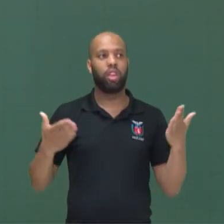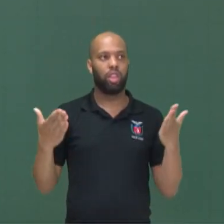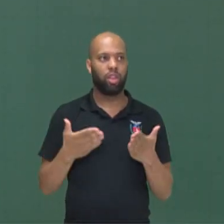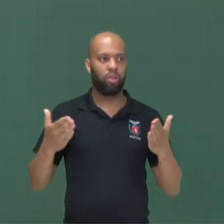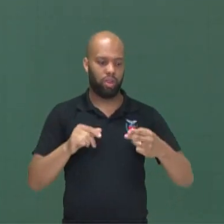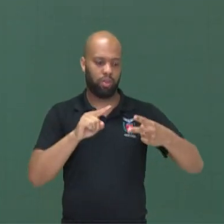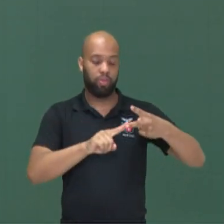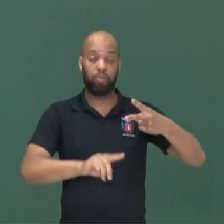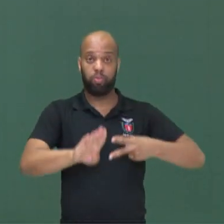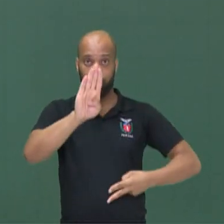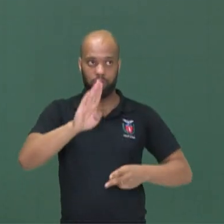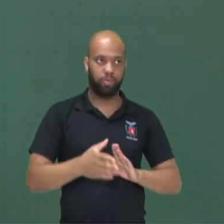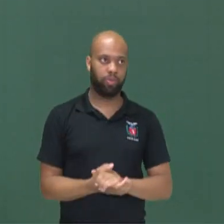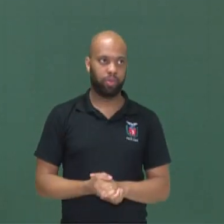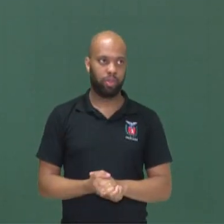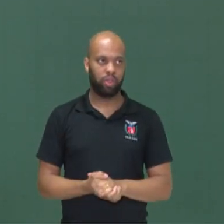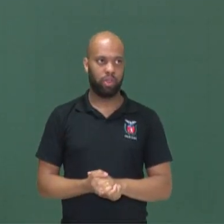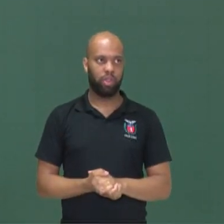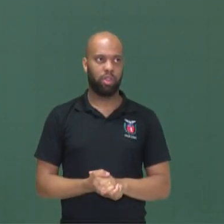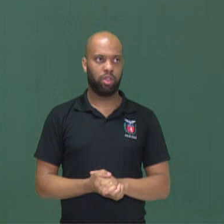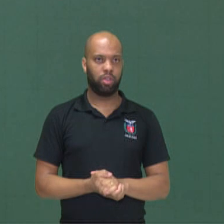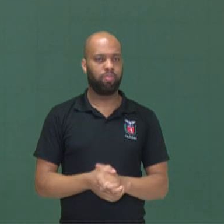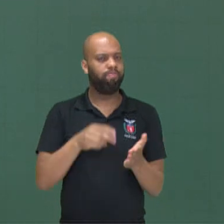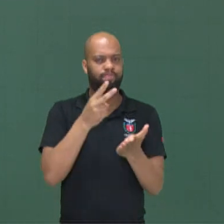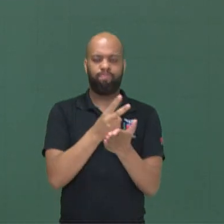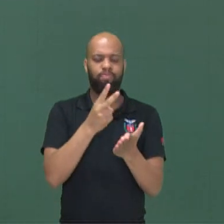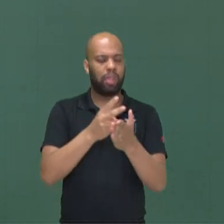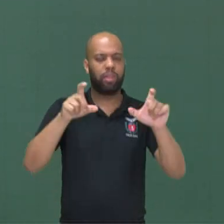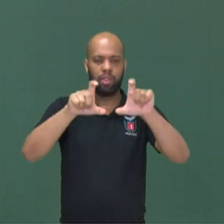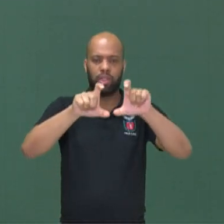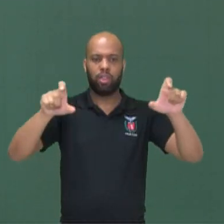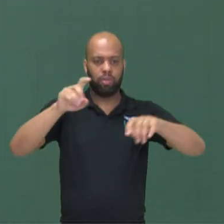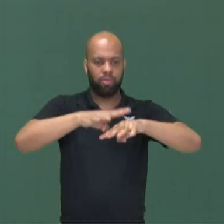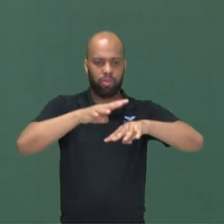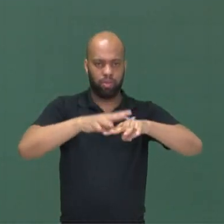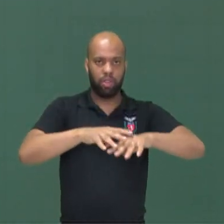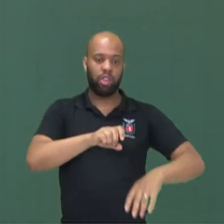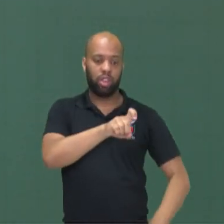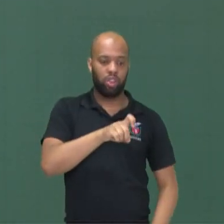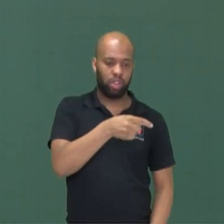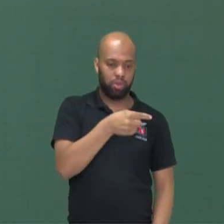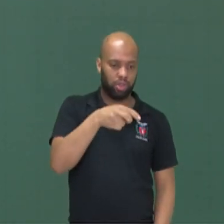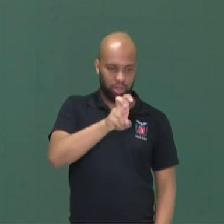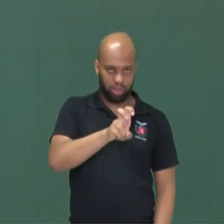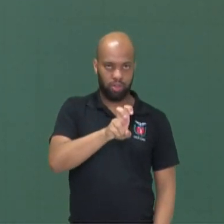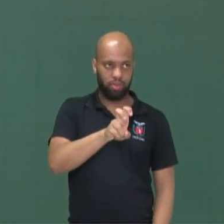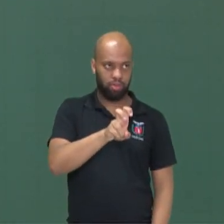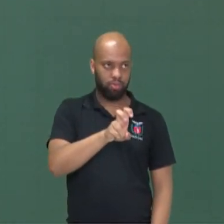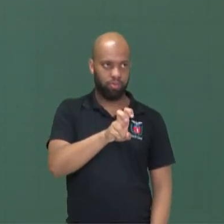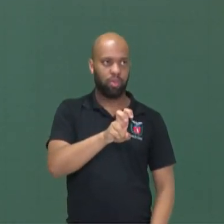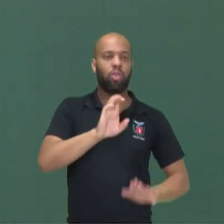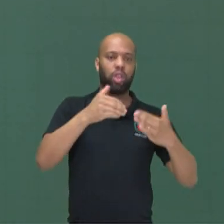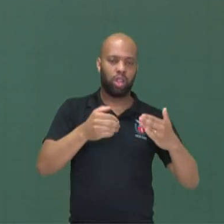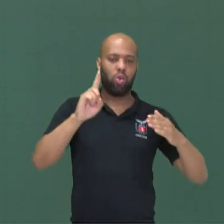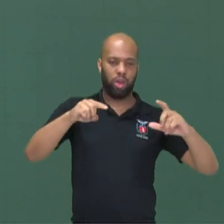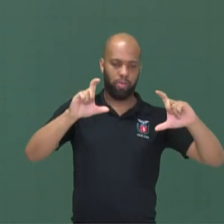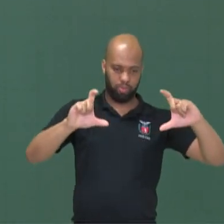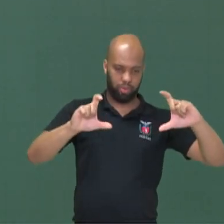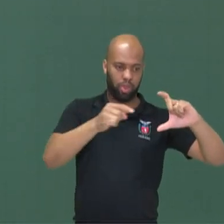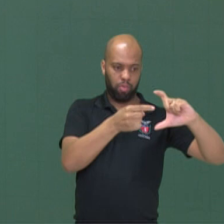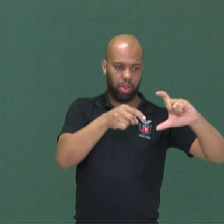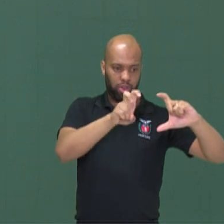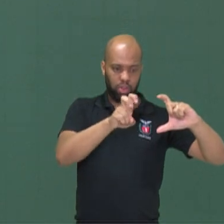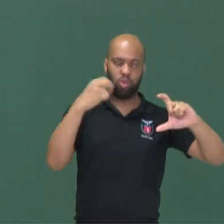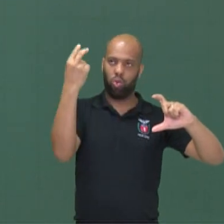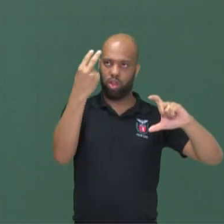Agora, dá uma olhadinha lá, na mesma expressão algébrica, quando o x vale menos 5, eu vou escrever menos 5 ao quadrado